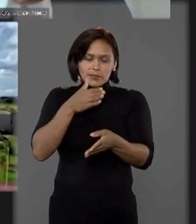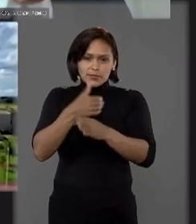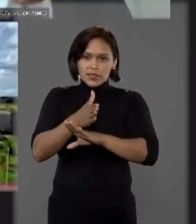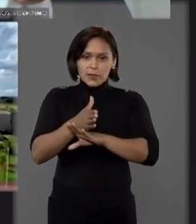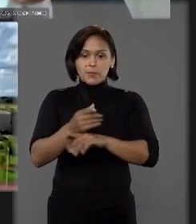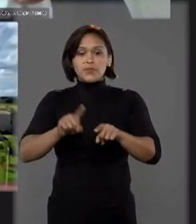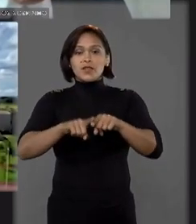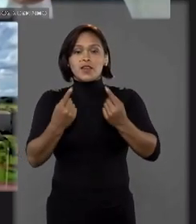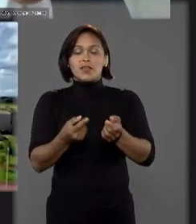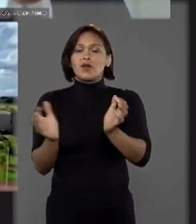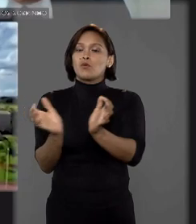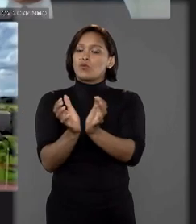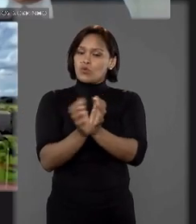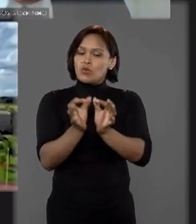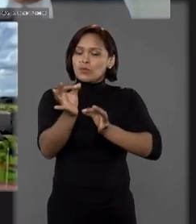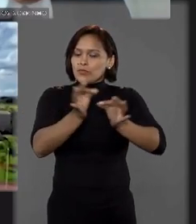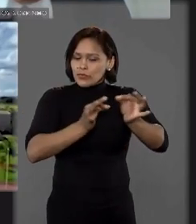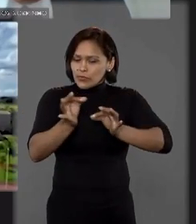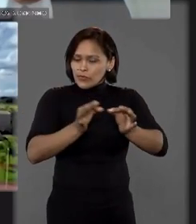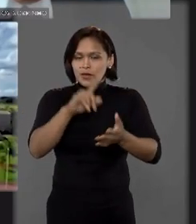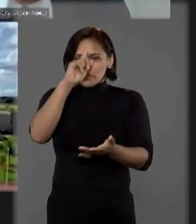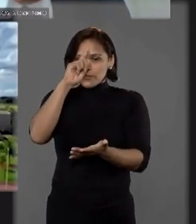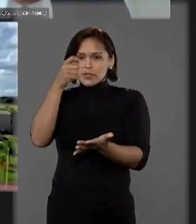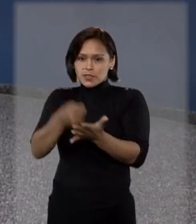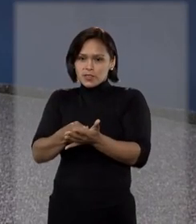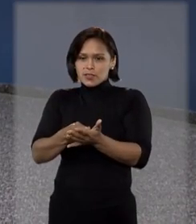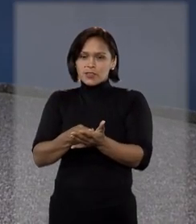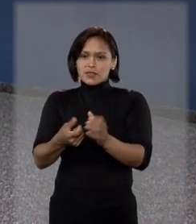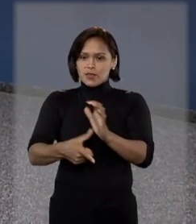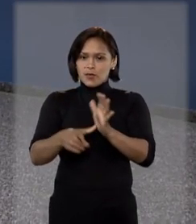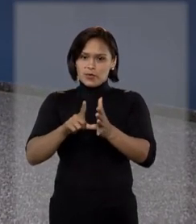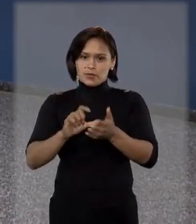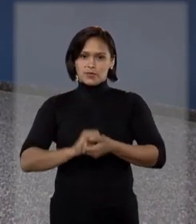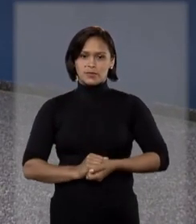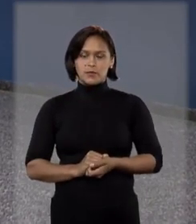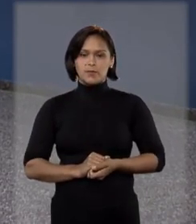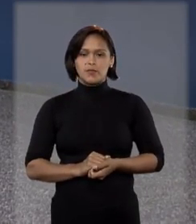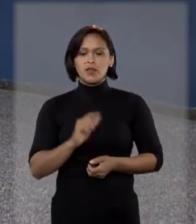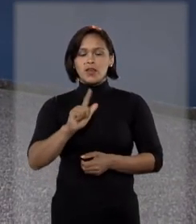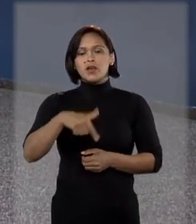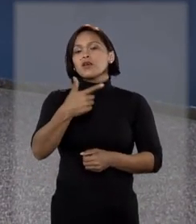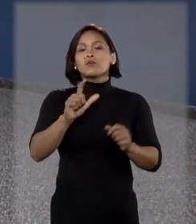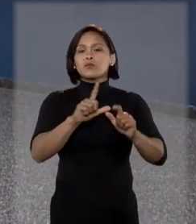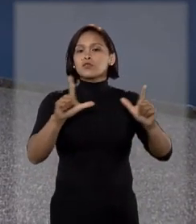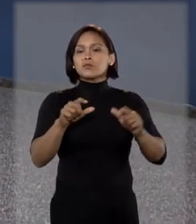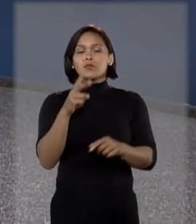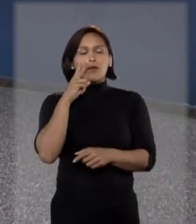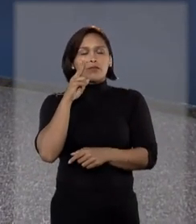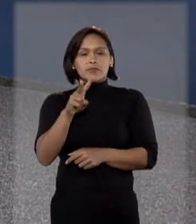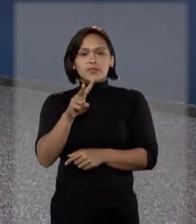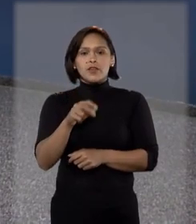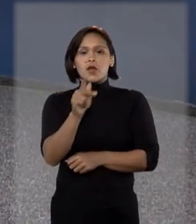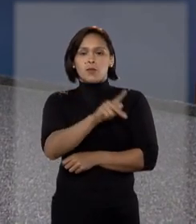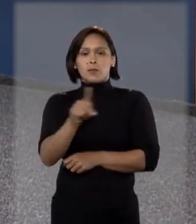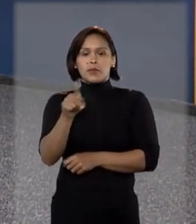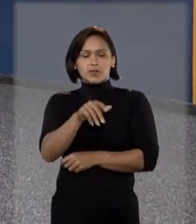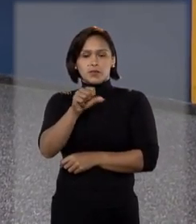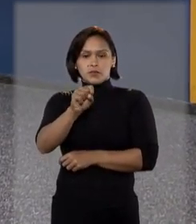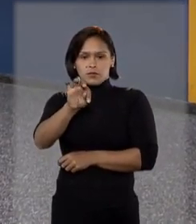improbidade. Desta forma, o colegiado reformou a decisão do TRF4. E no próximo bloco, você vai ver